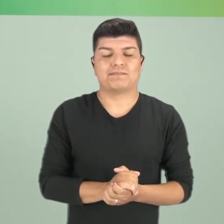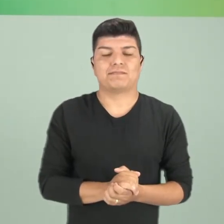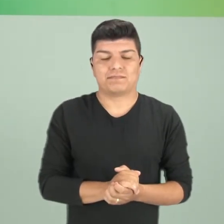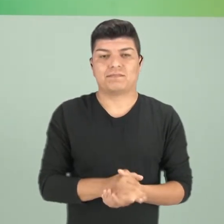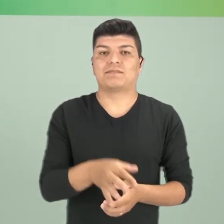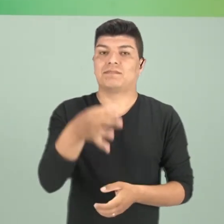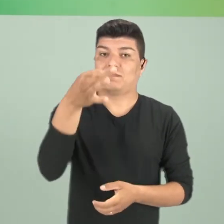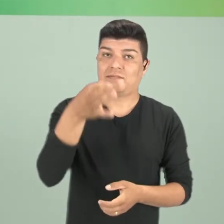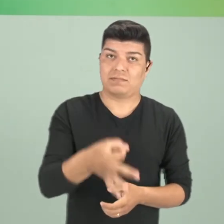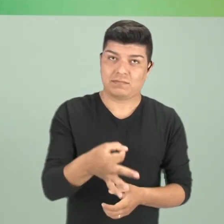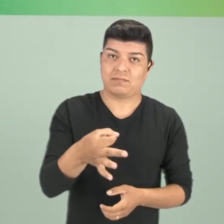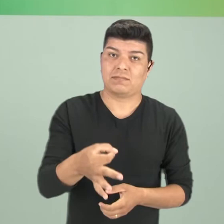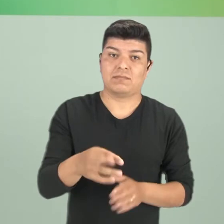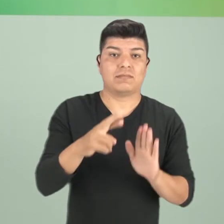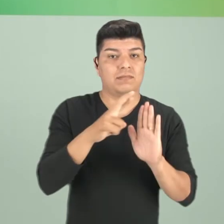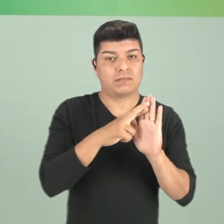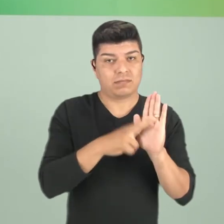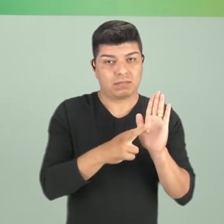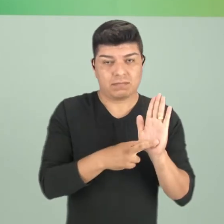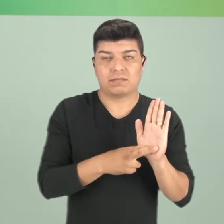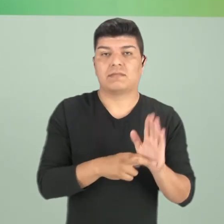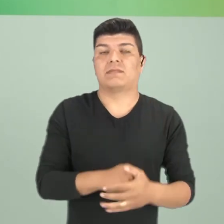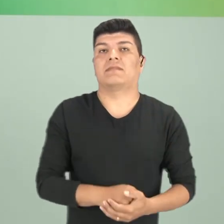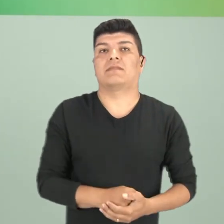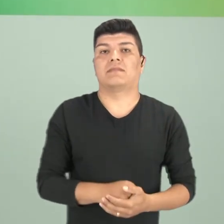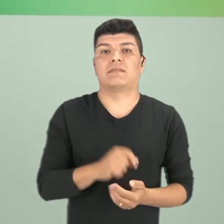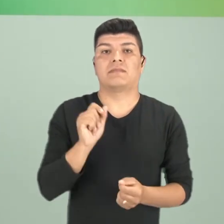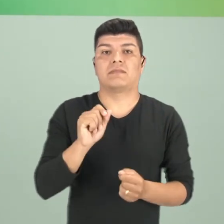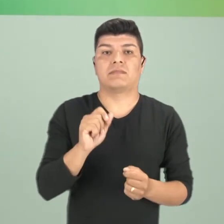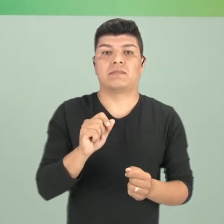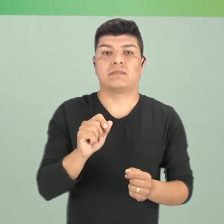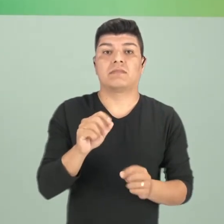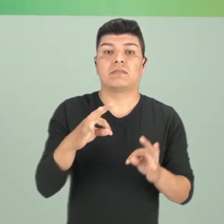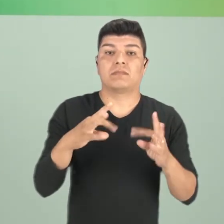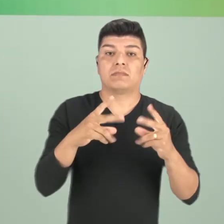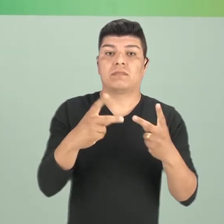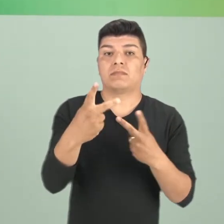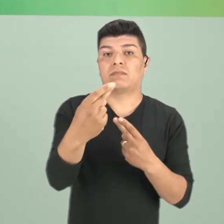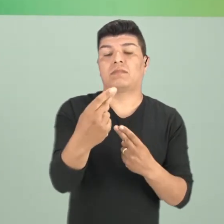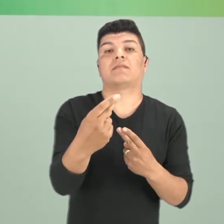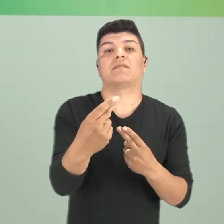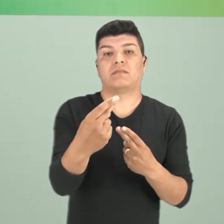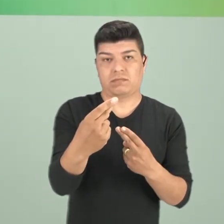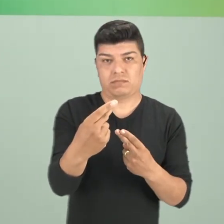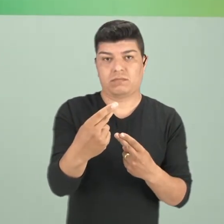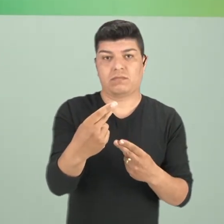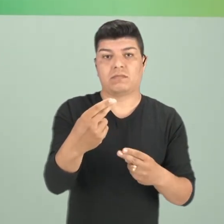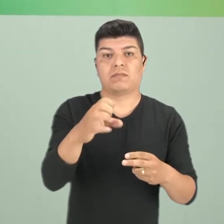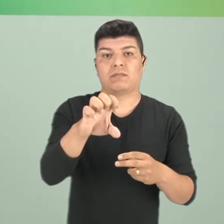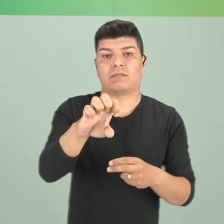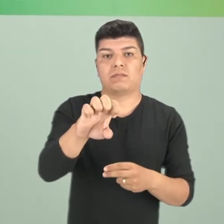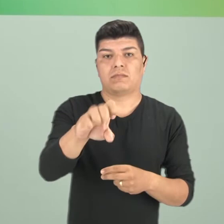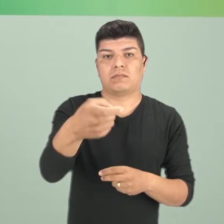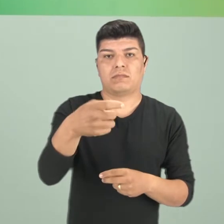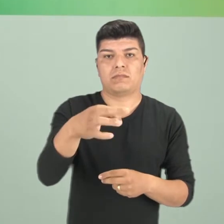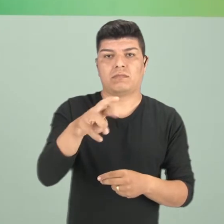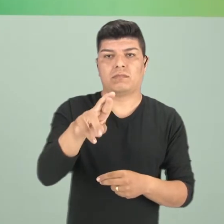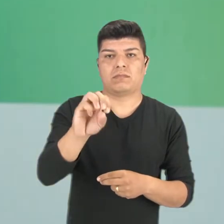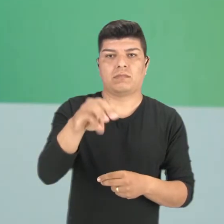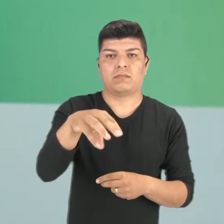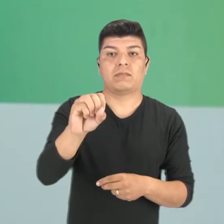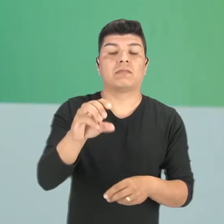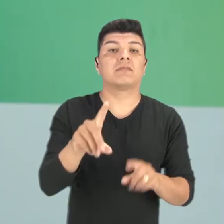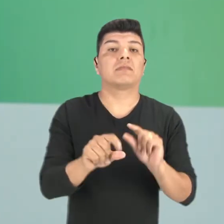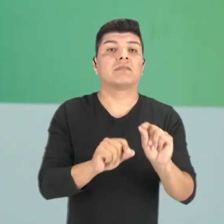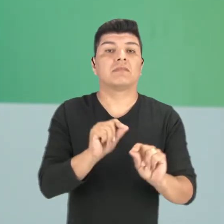É exatamente essa regrinha. O produto dos meios é igual ao extremo. Certo?